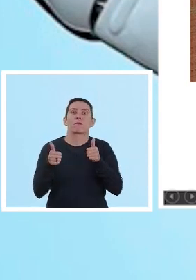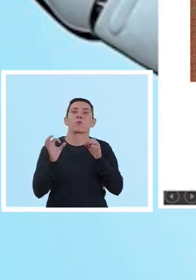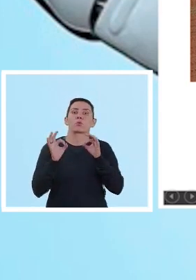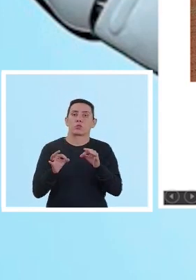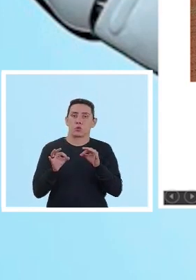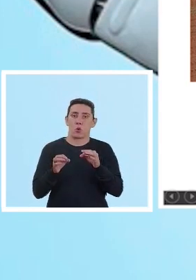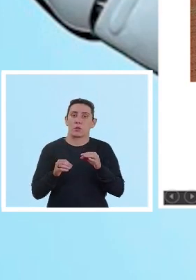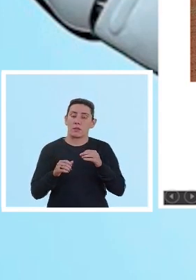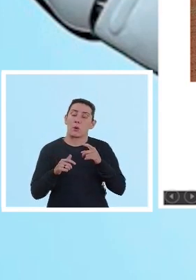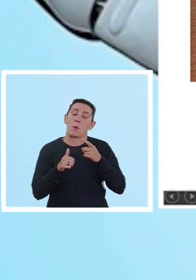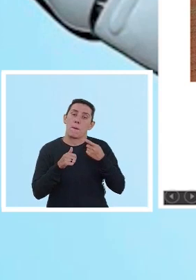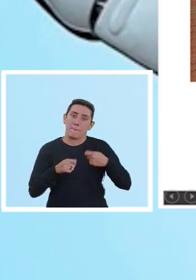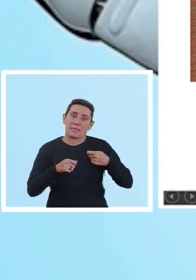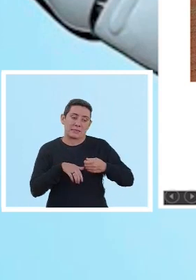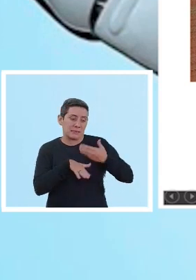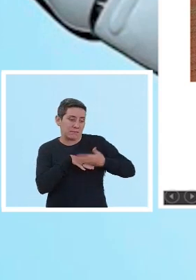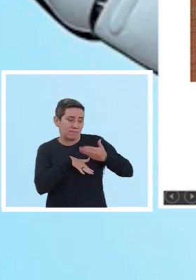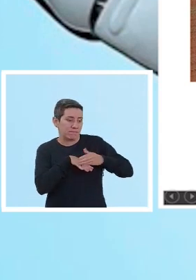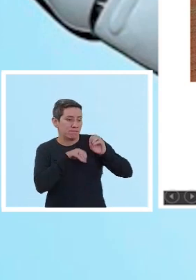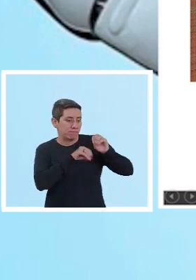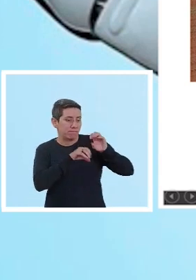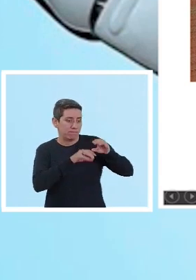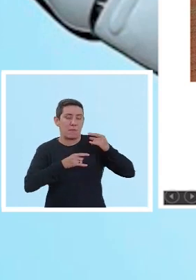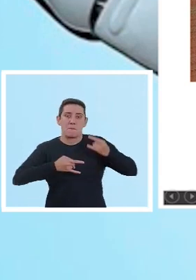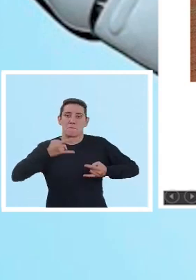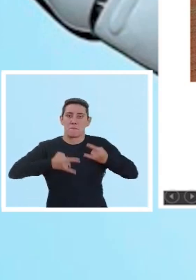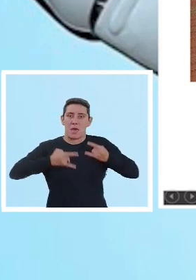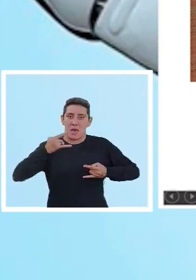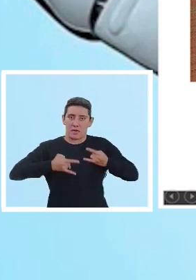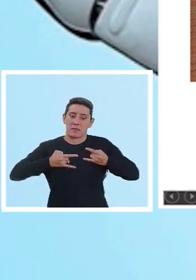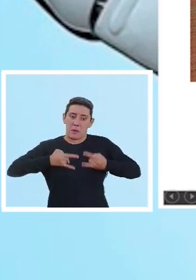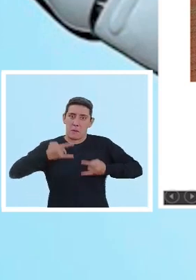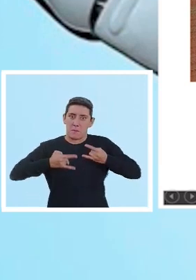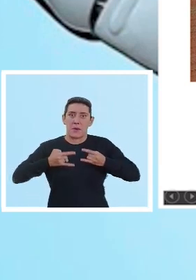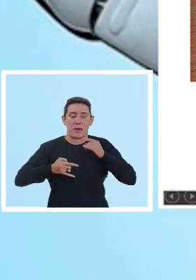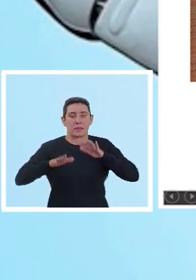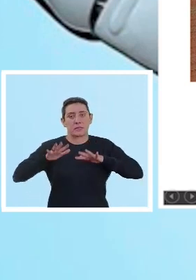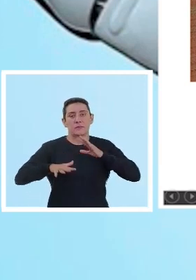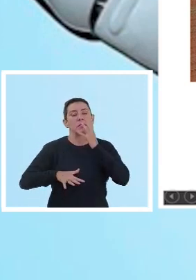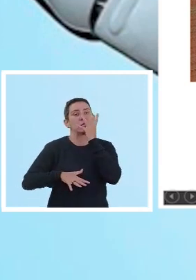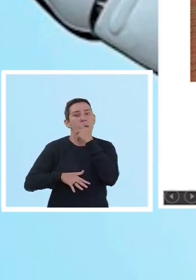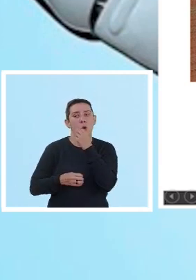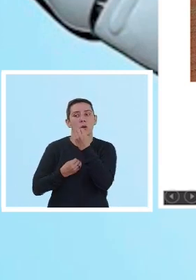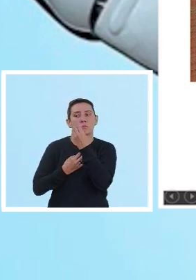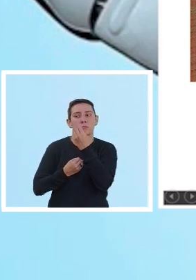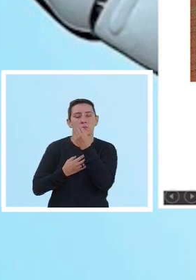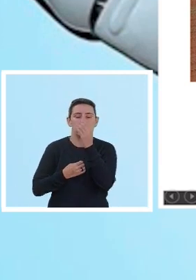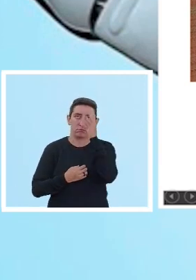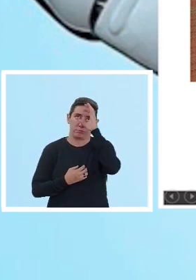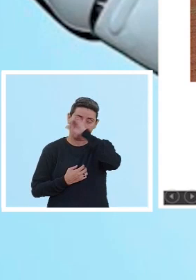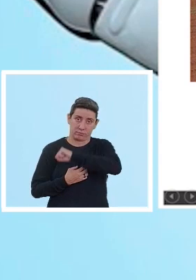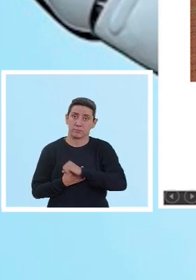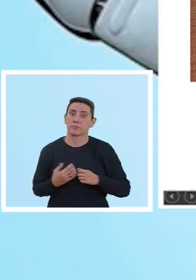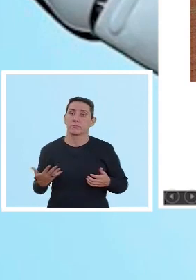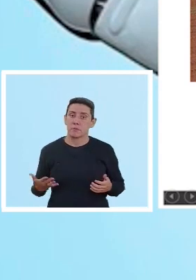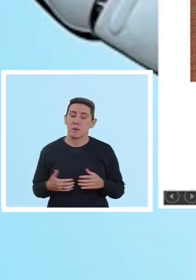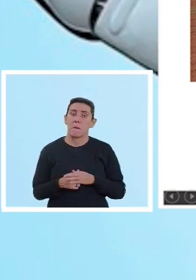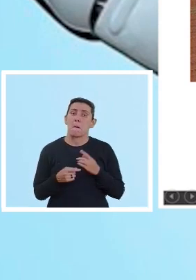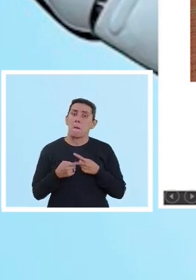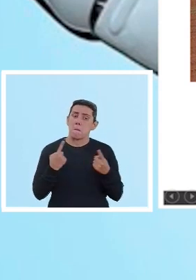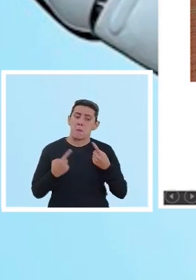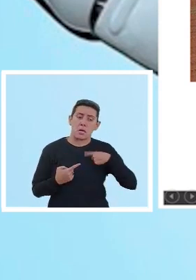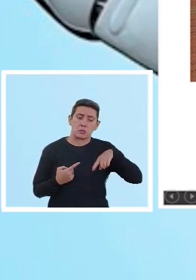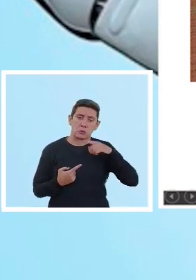tem que treinar a máquina e o treinamento ele leva um tempo significativo Mas a nossa expectativa aí